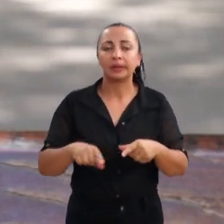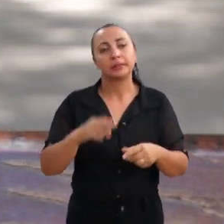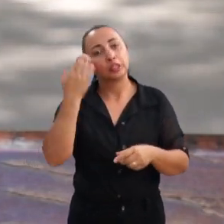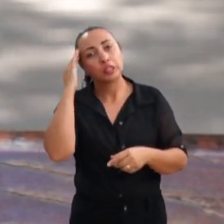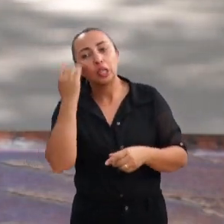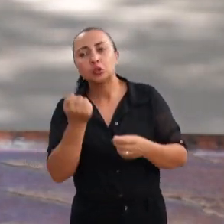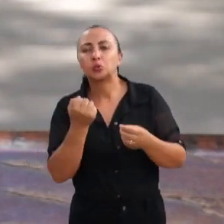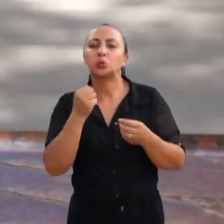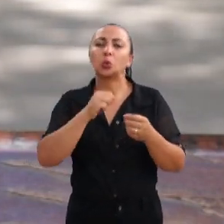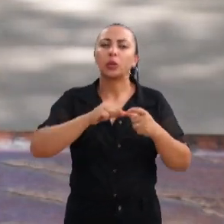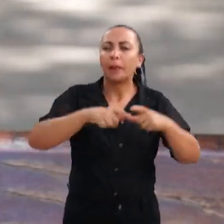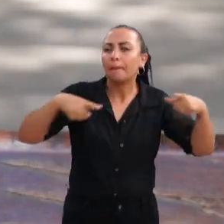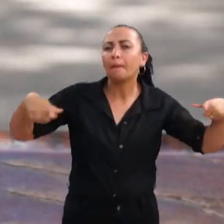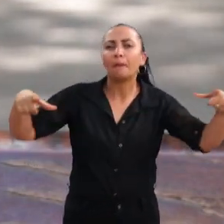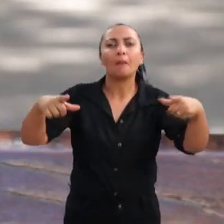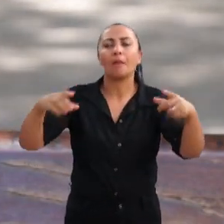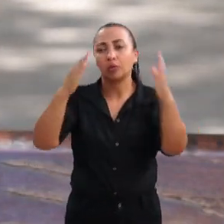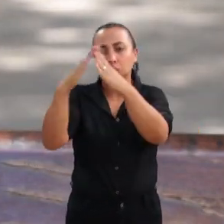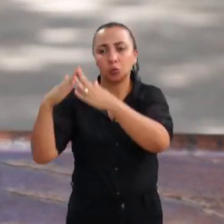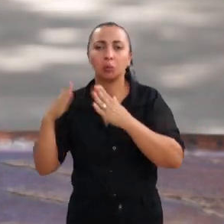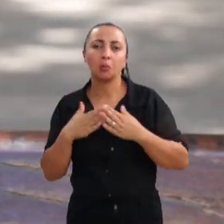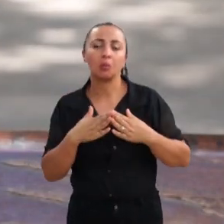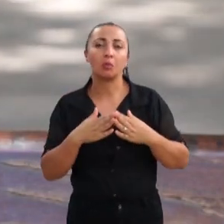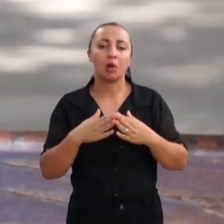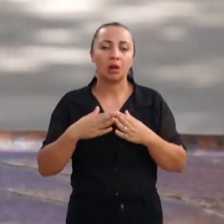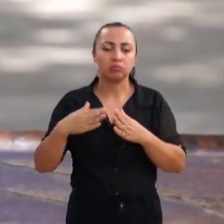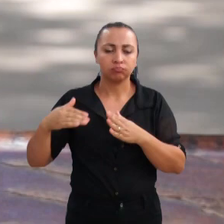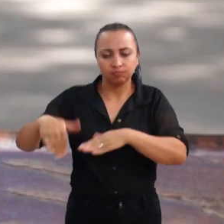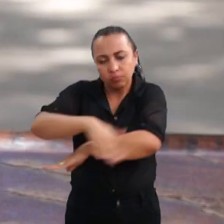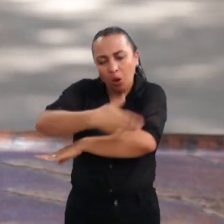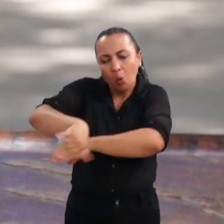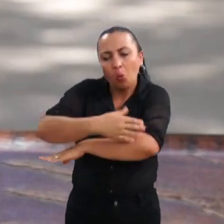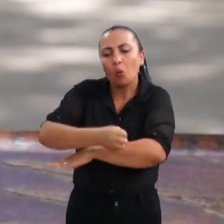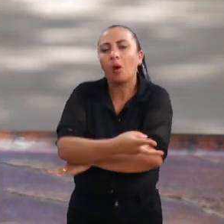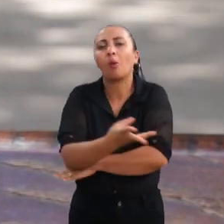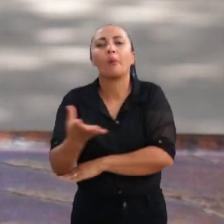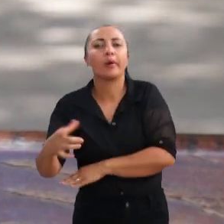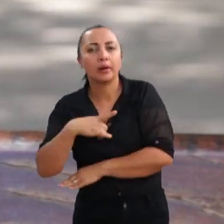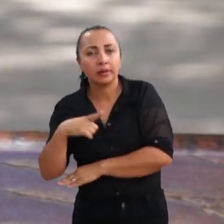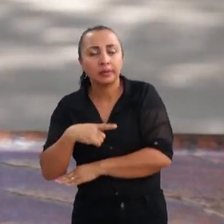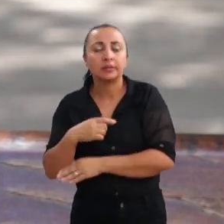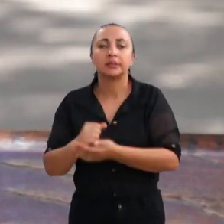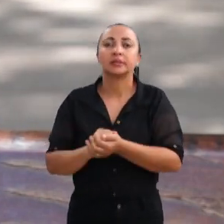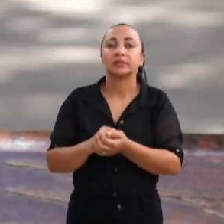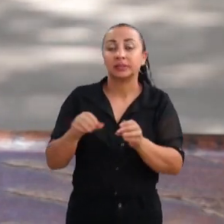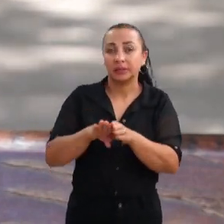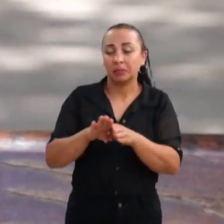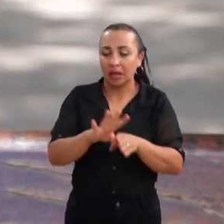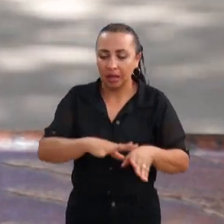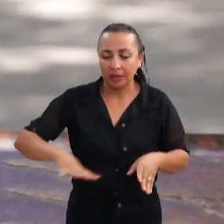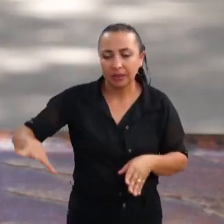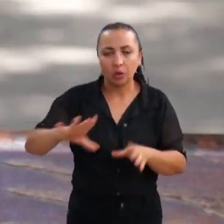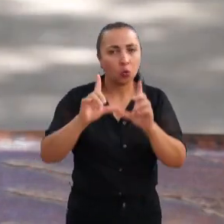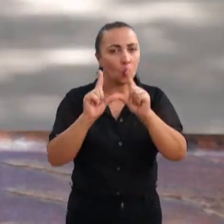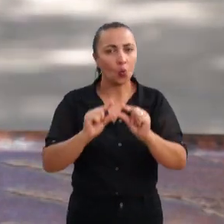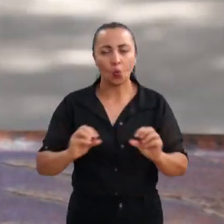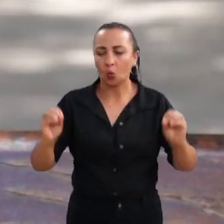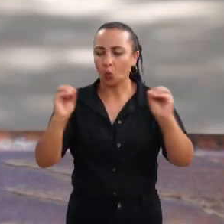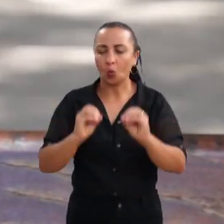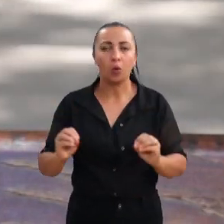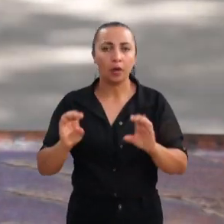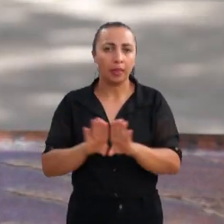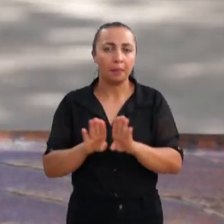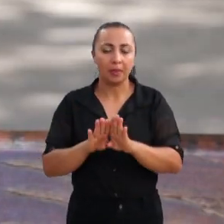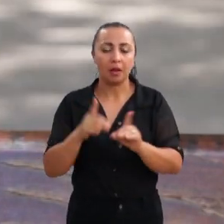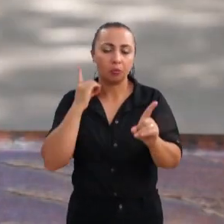o tamanho do bairro, a malha, a quilometragem viária, a existência ou não de alguns vazios territoriais,